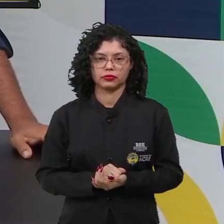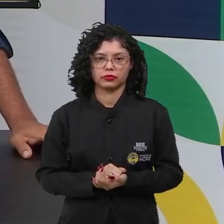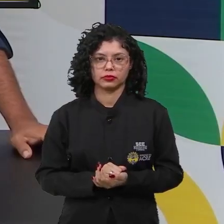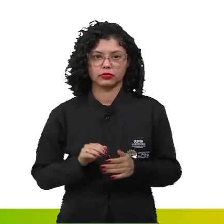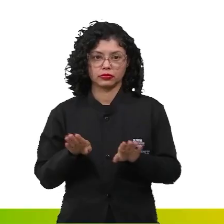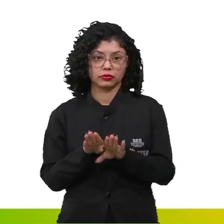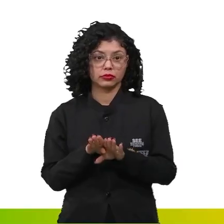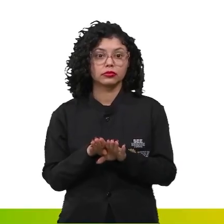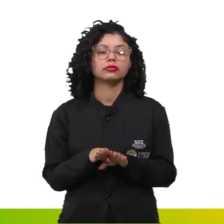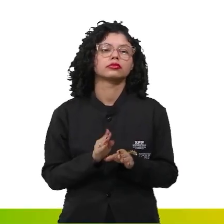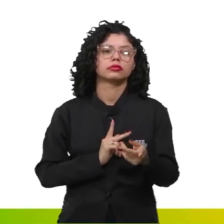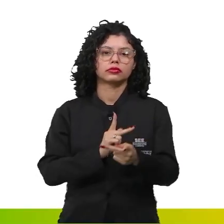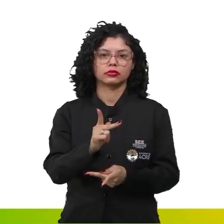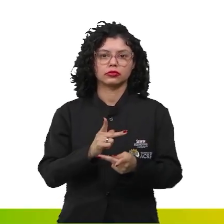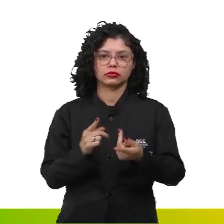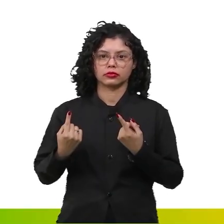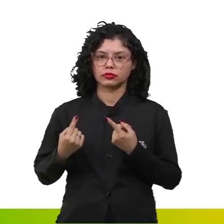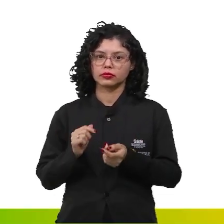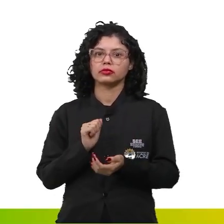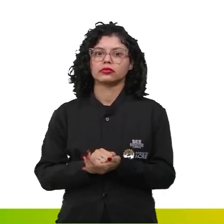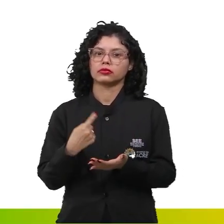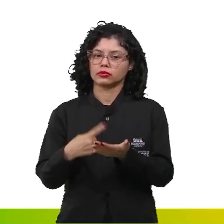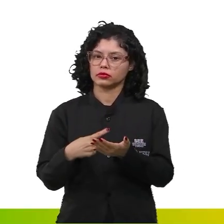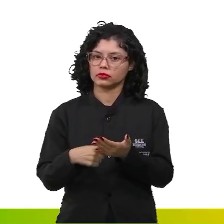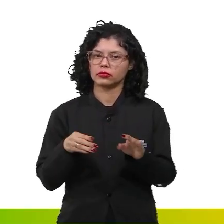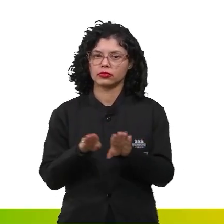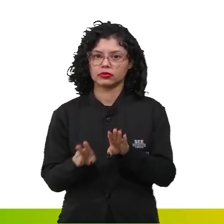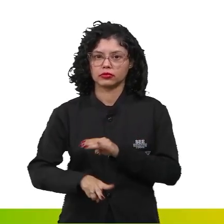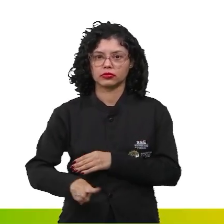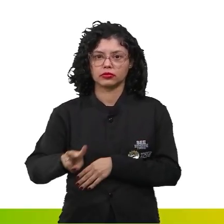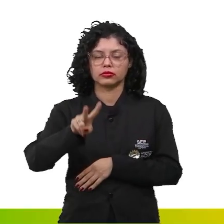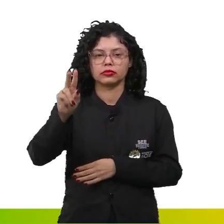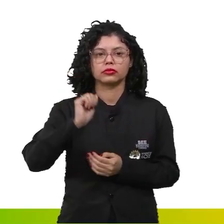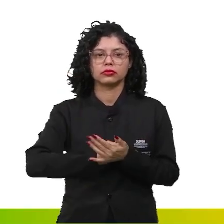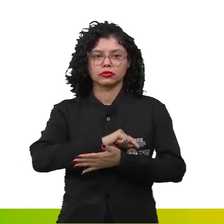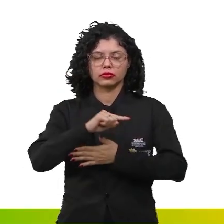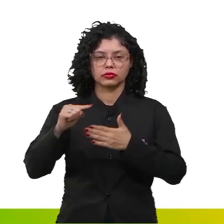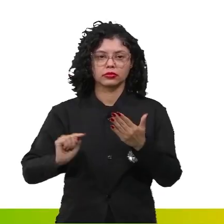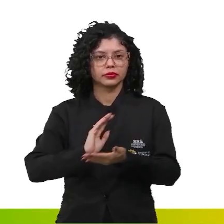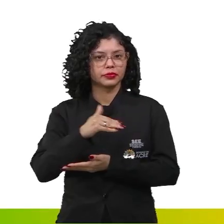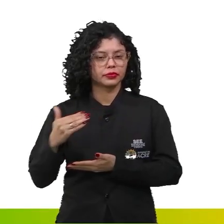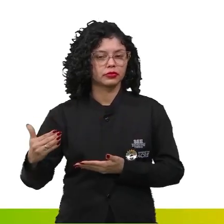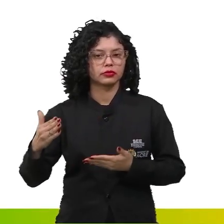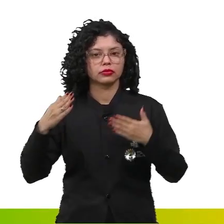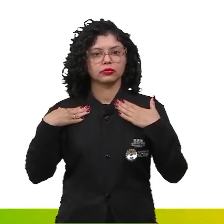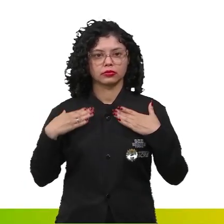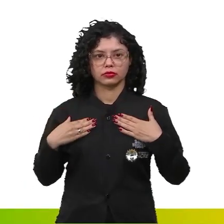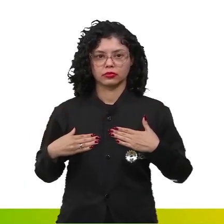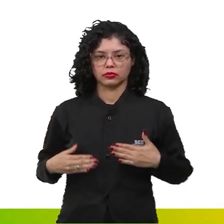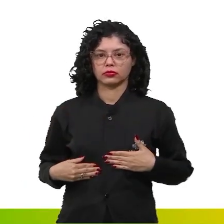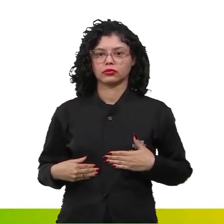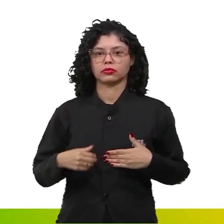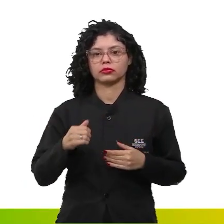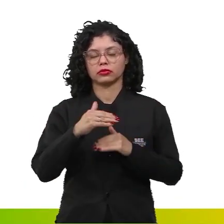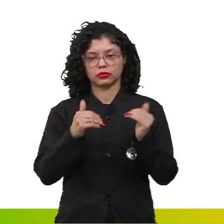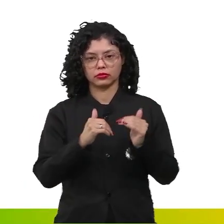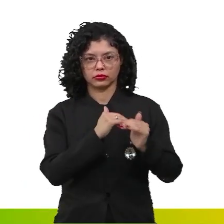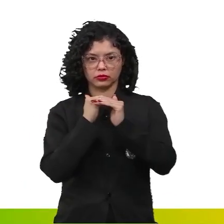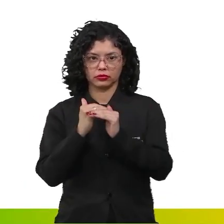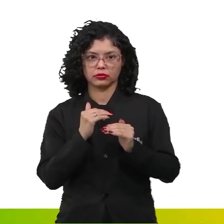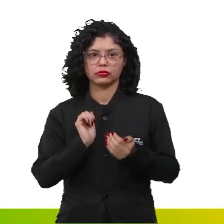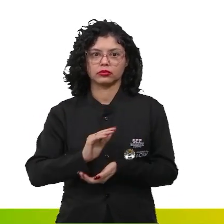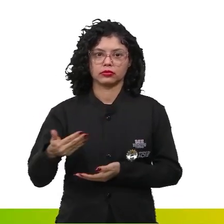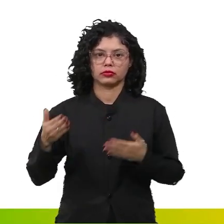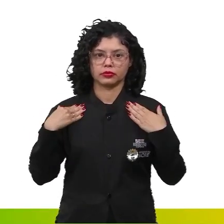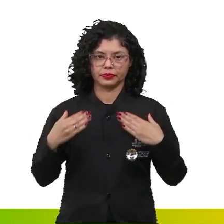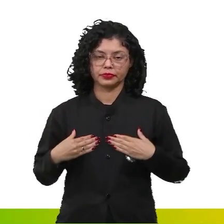aqui, planejamento intencional e um compromisso genuíno com a valorização da diversidade. Diversidade sempre, quer entender que nem todo mundo é igual.